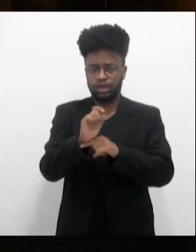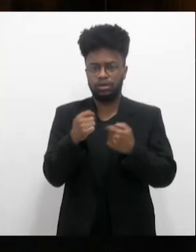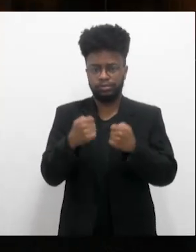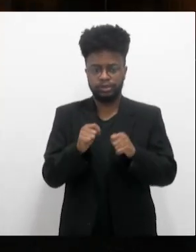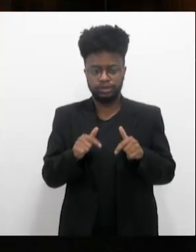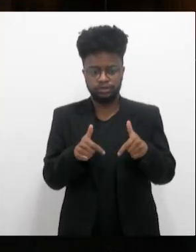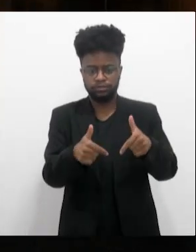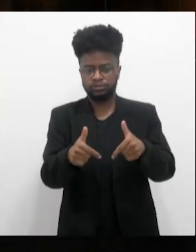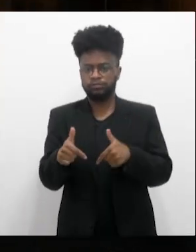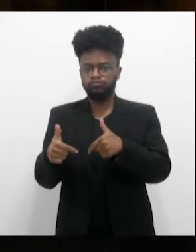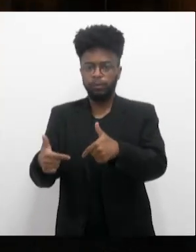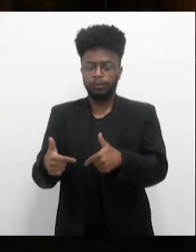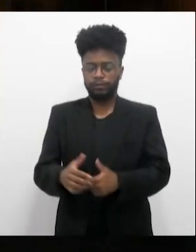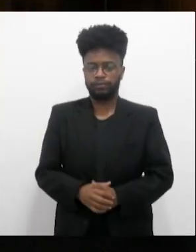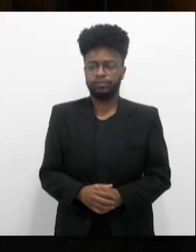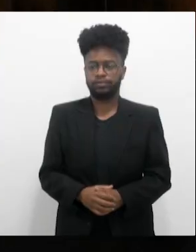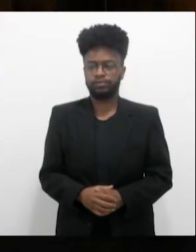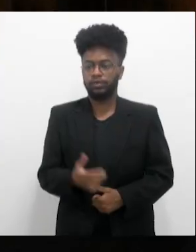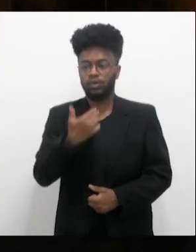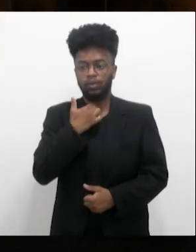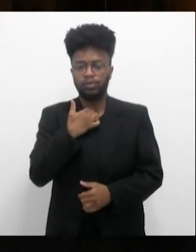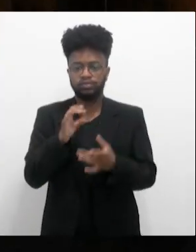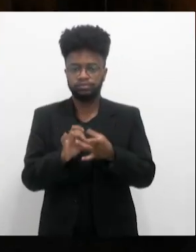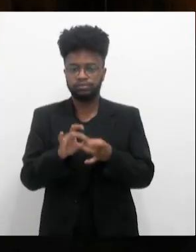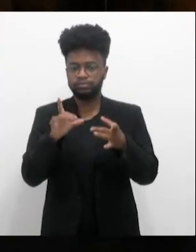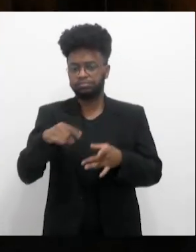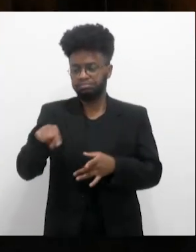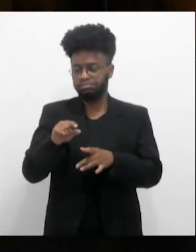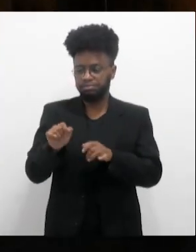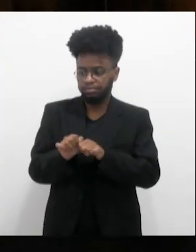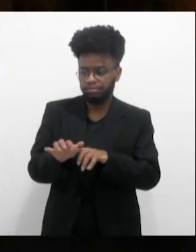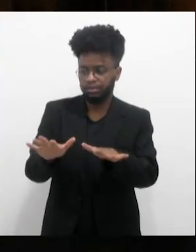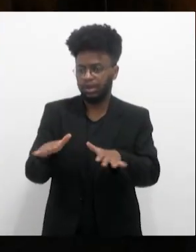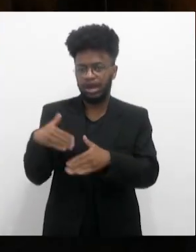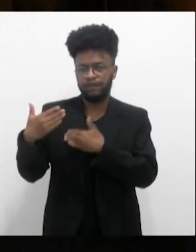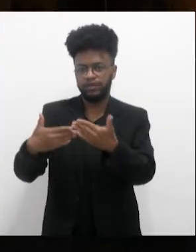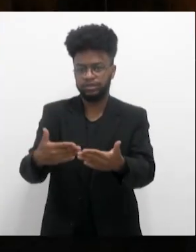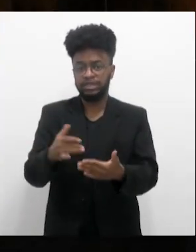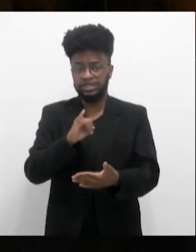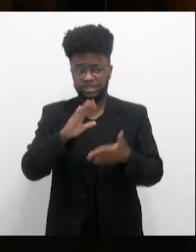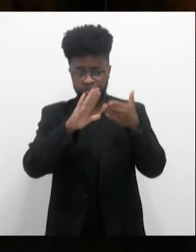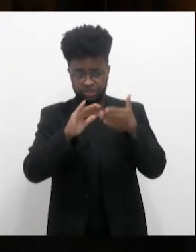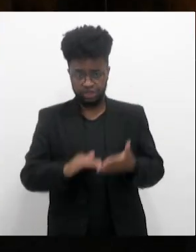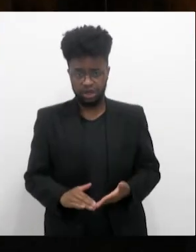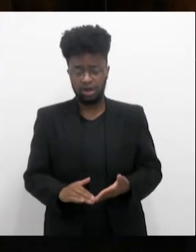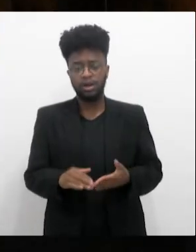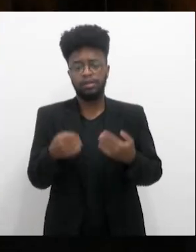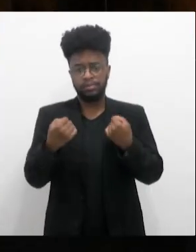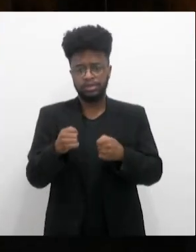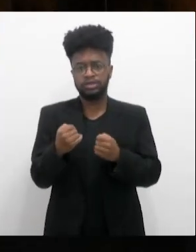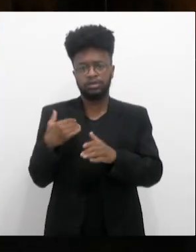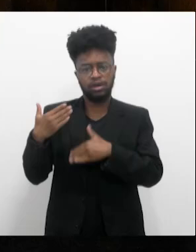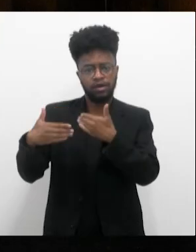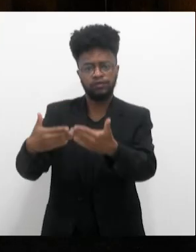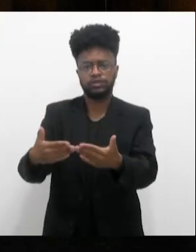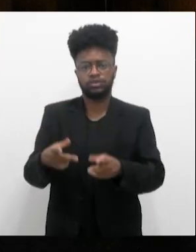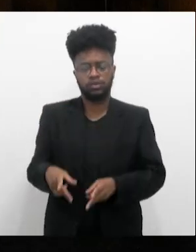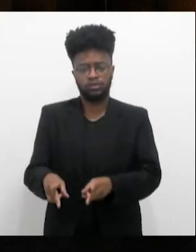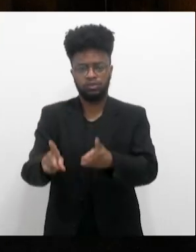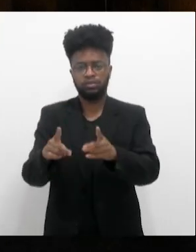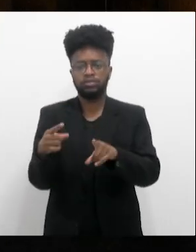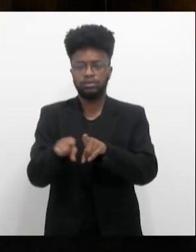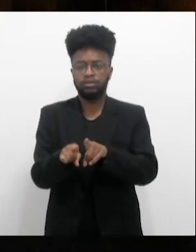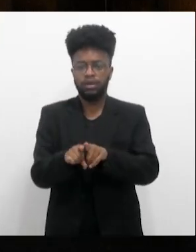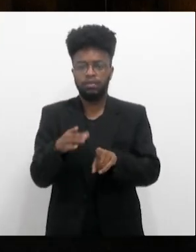tomar. Jamais deixar com que eles possam avançar. Já que retirou um pouco mais, vamos cada vez mais avançar. Tanto é que a minha